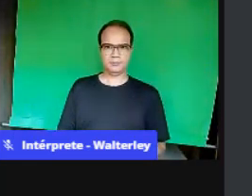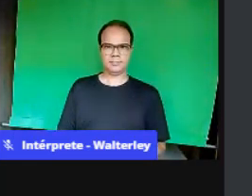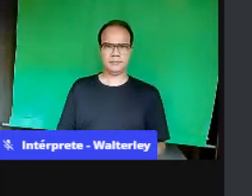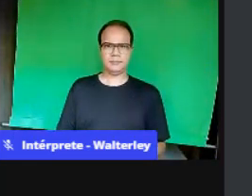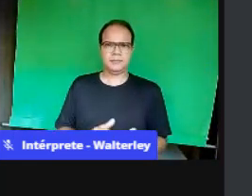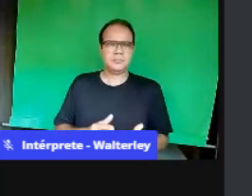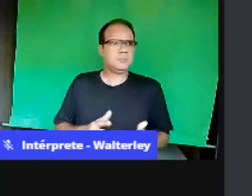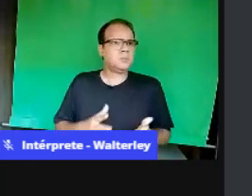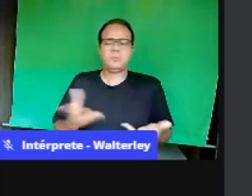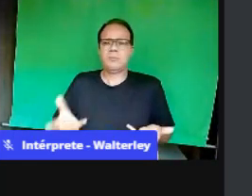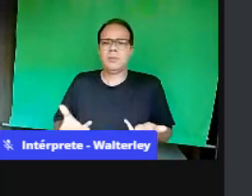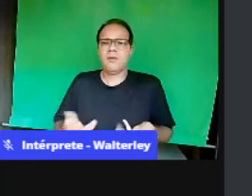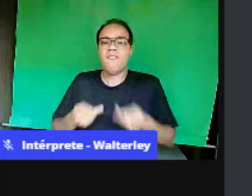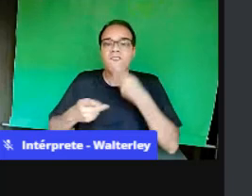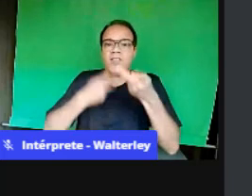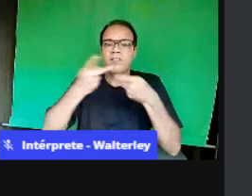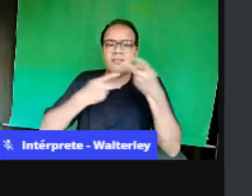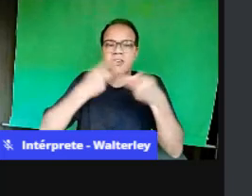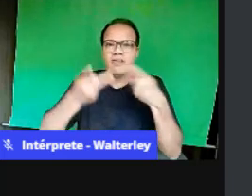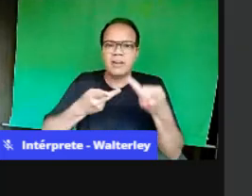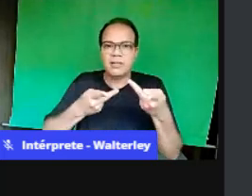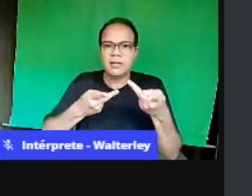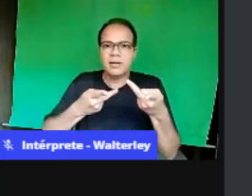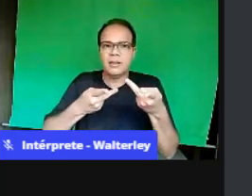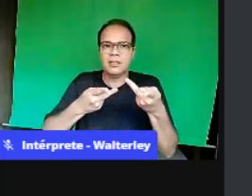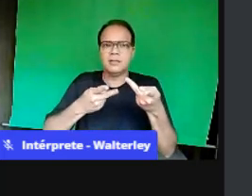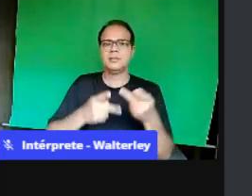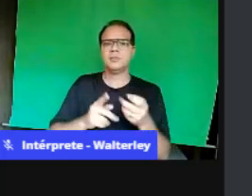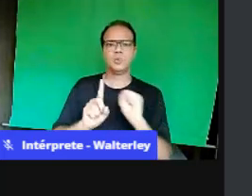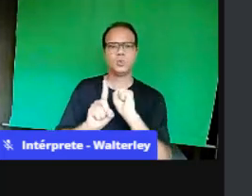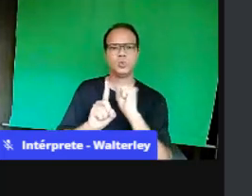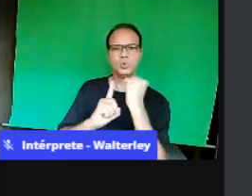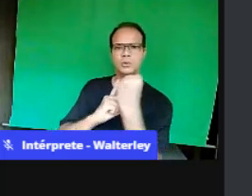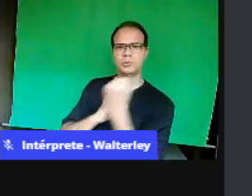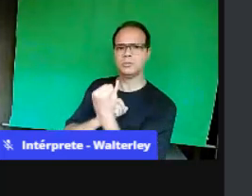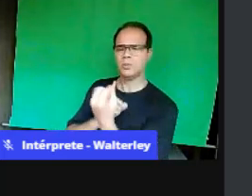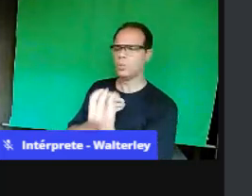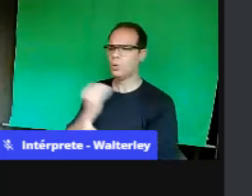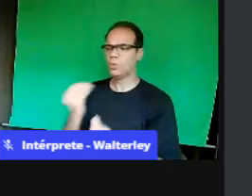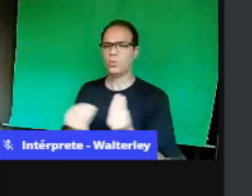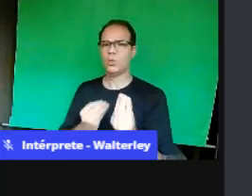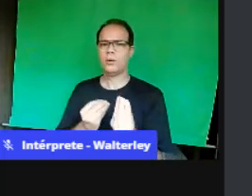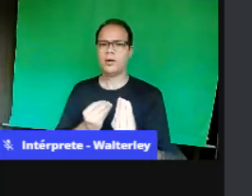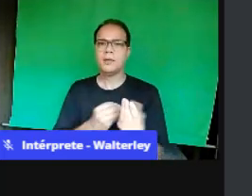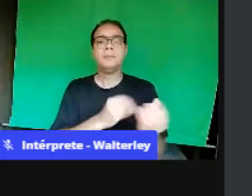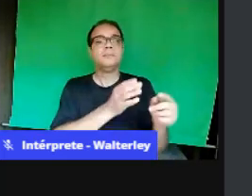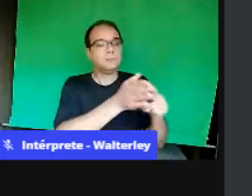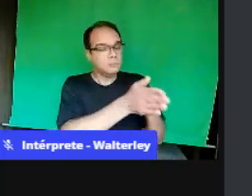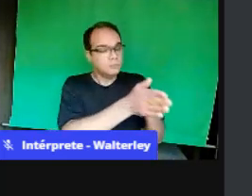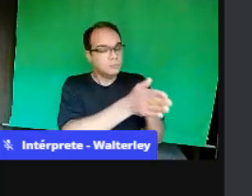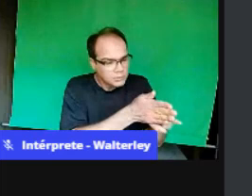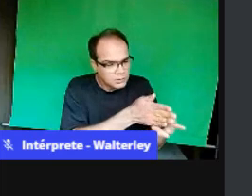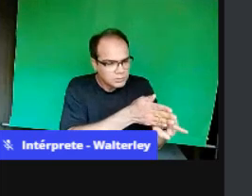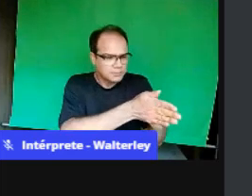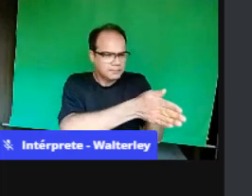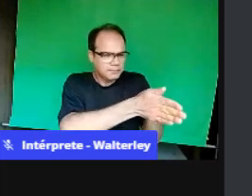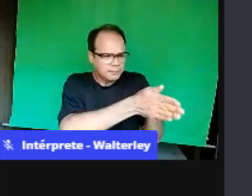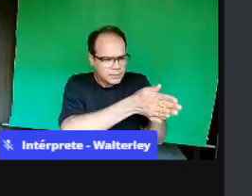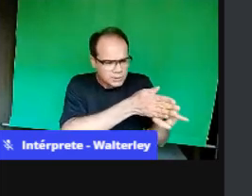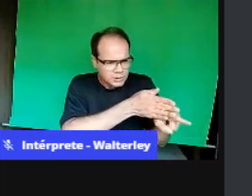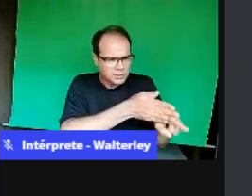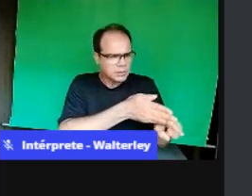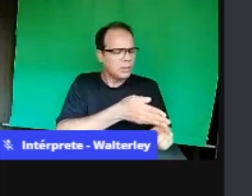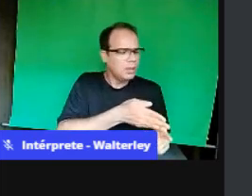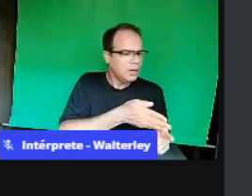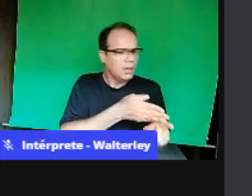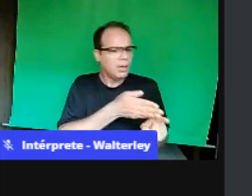comunicação oral e dos aspectos sociais, a gente precisa realmente analisar de uma forma bem criteriosa, né,